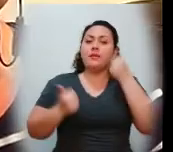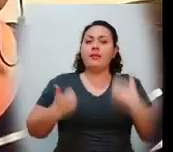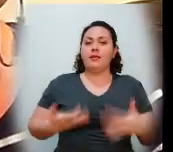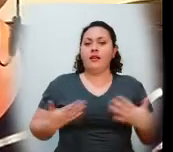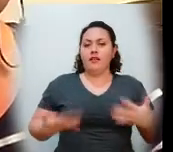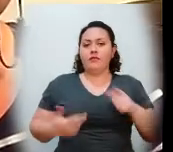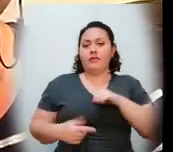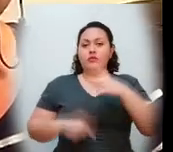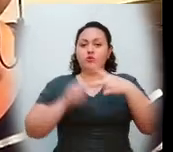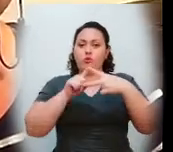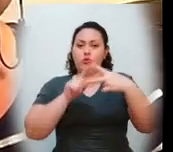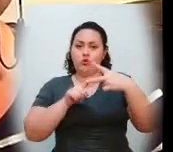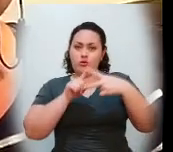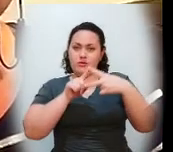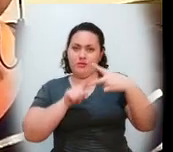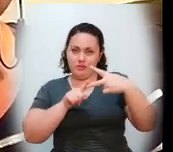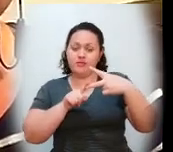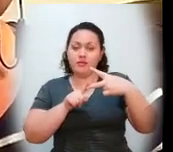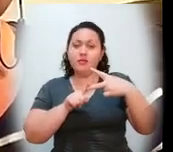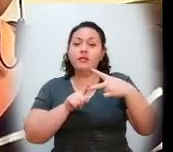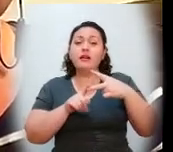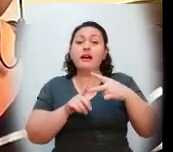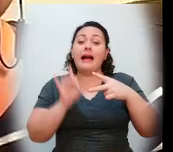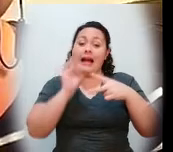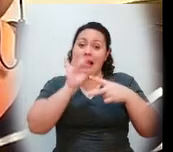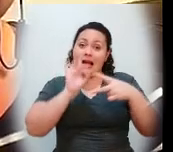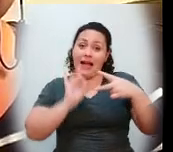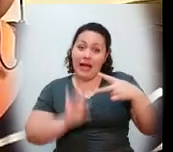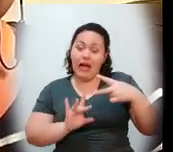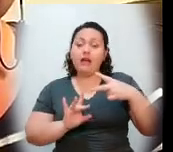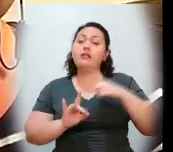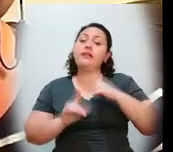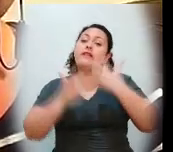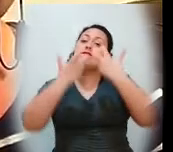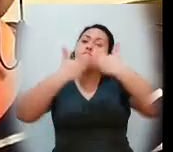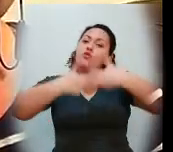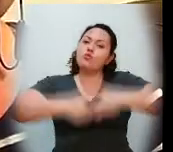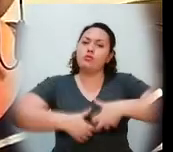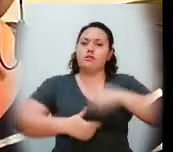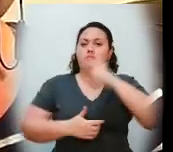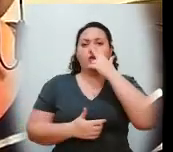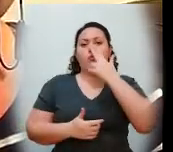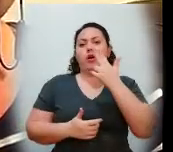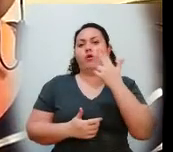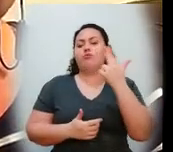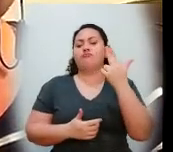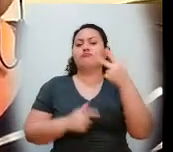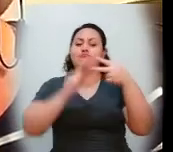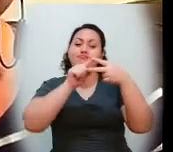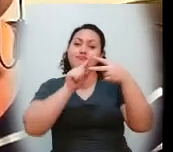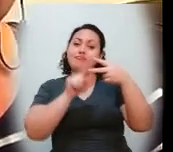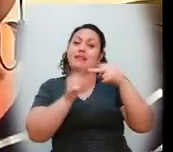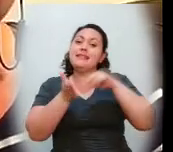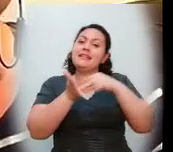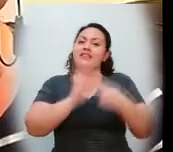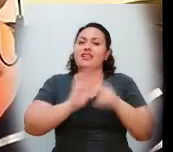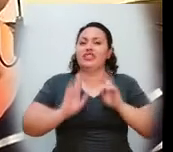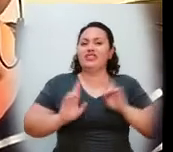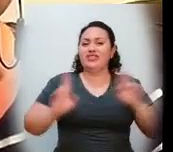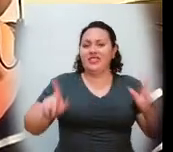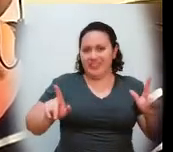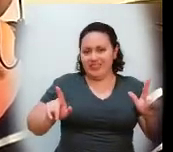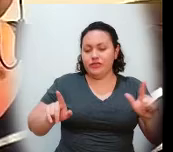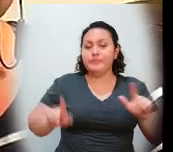né? E entre esses dois sonos, cada um deles tem funções diferentes, né?